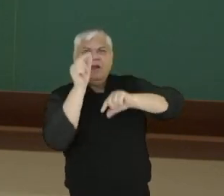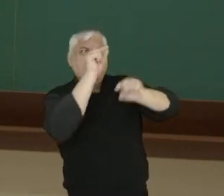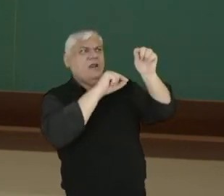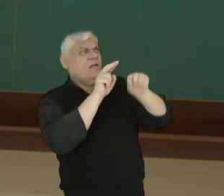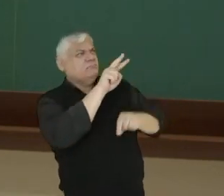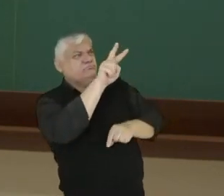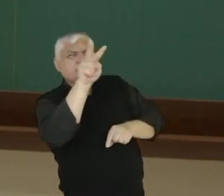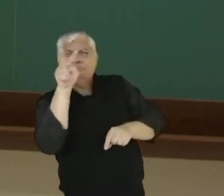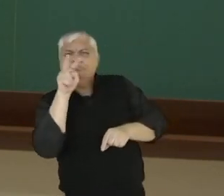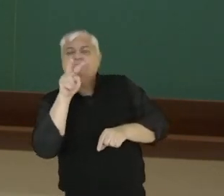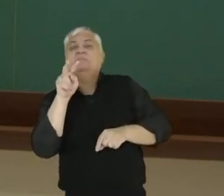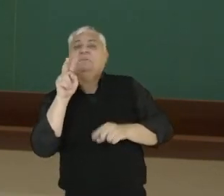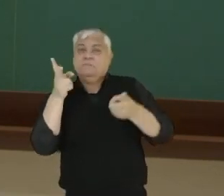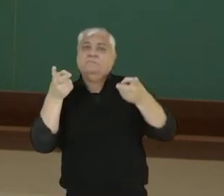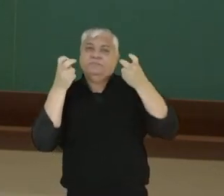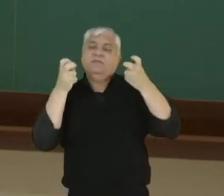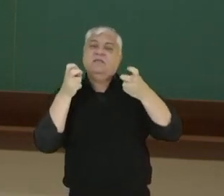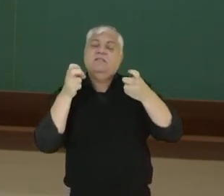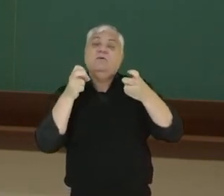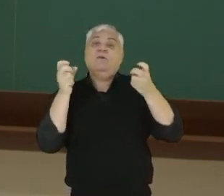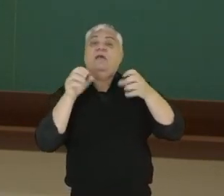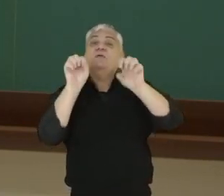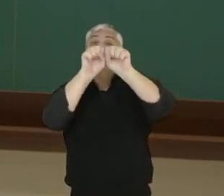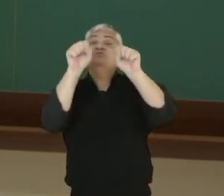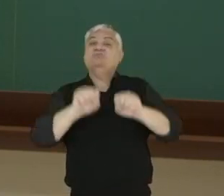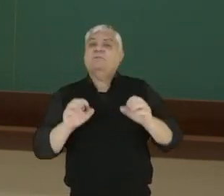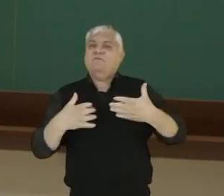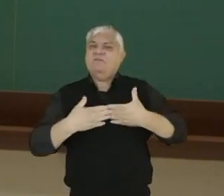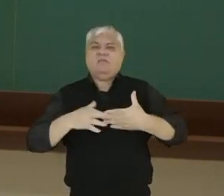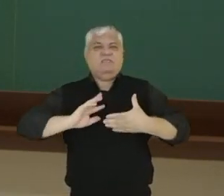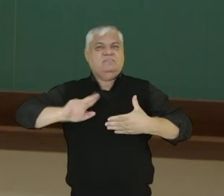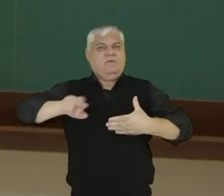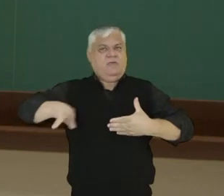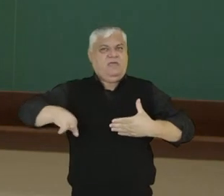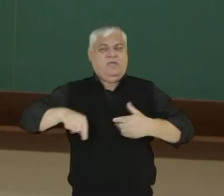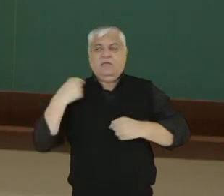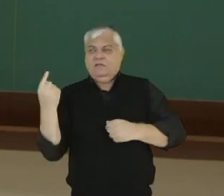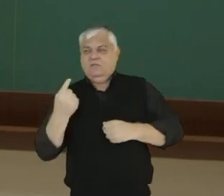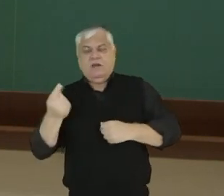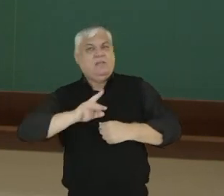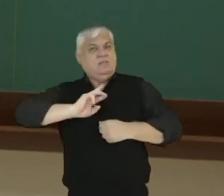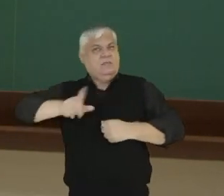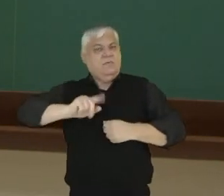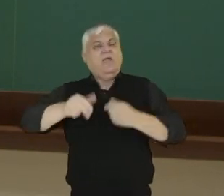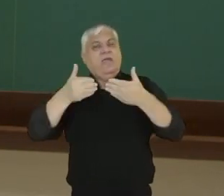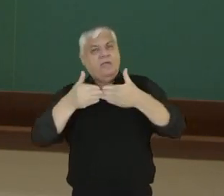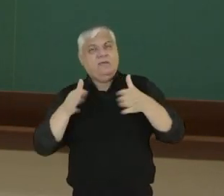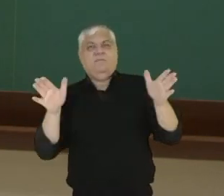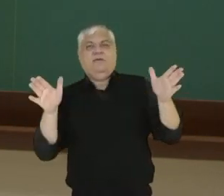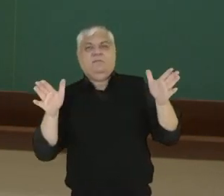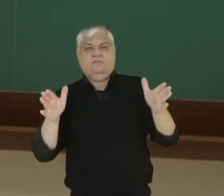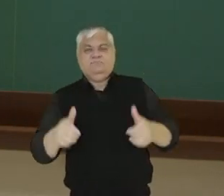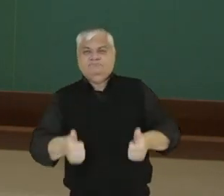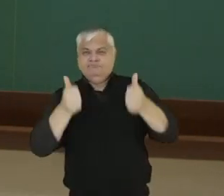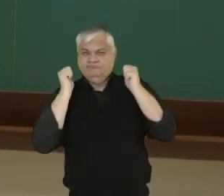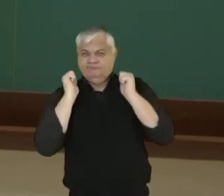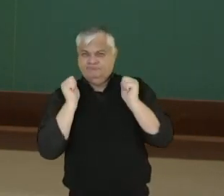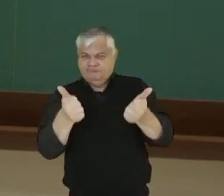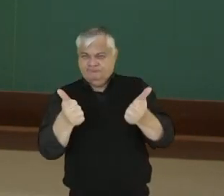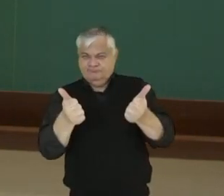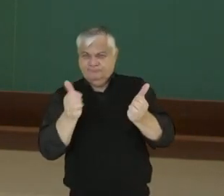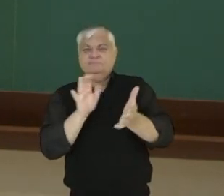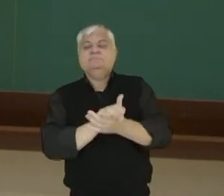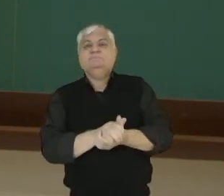isso. Então, não é um sistema fechado nem isolado, sempre um sistema aberto. Beleza, meus